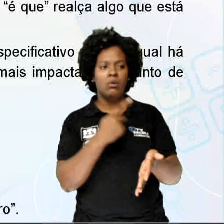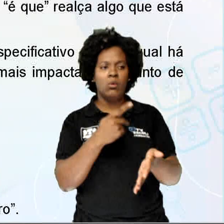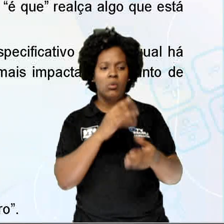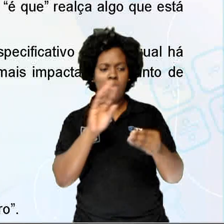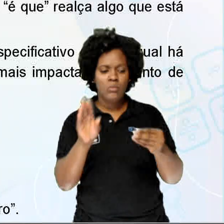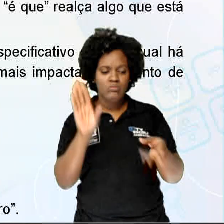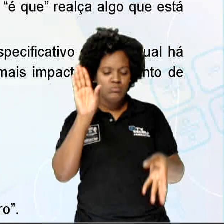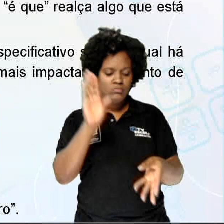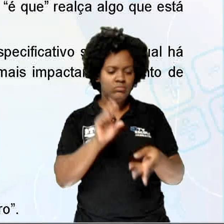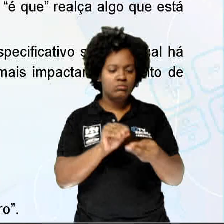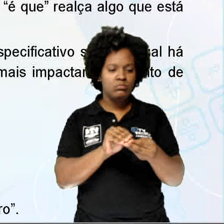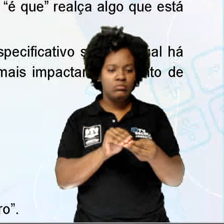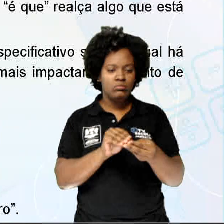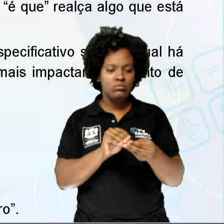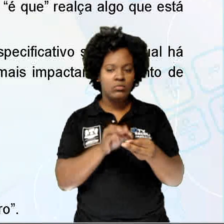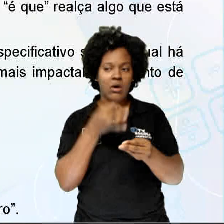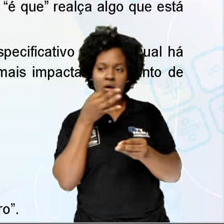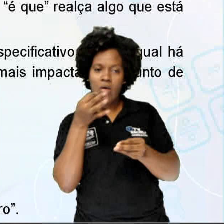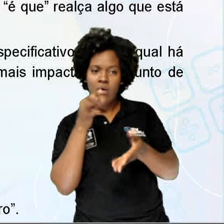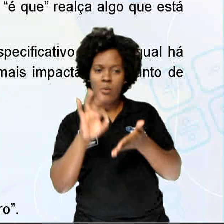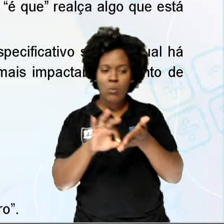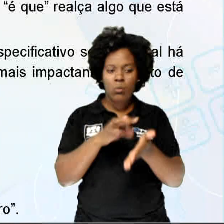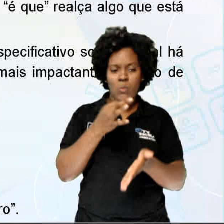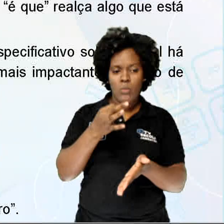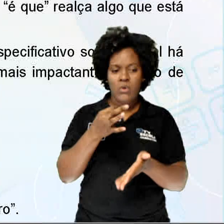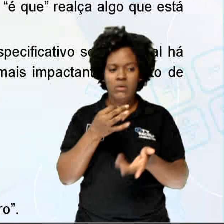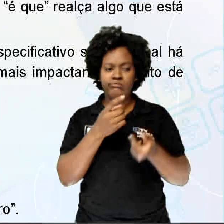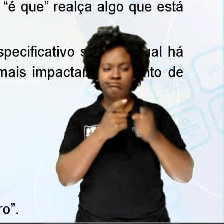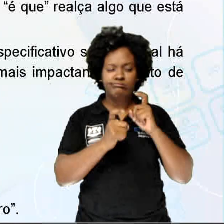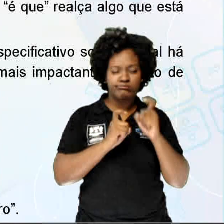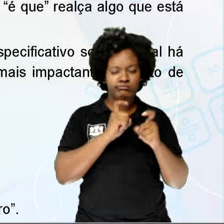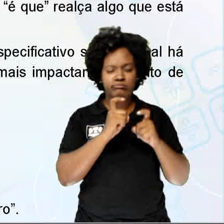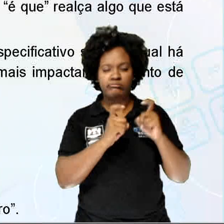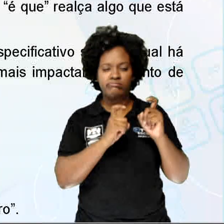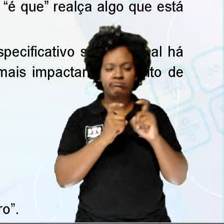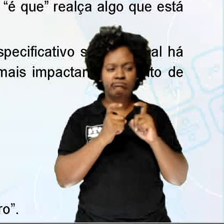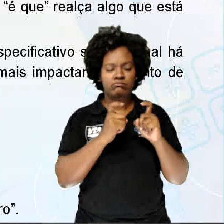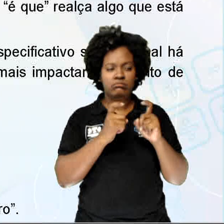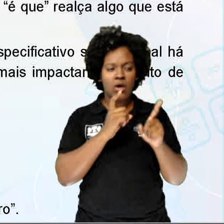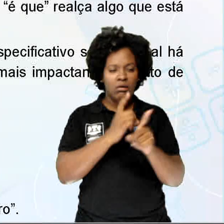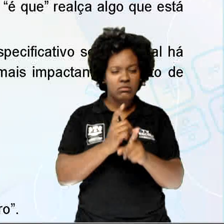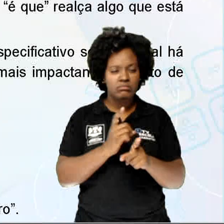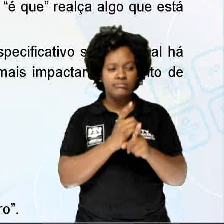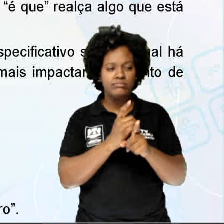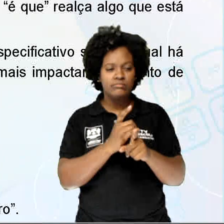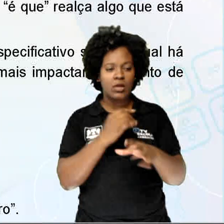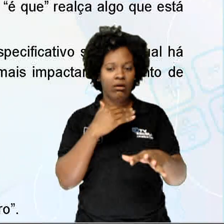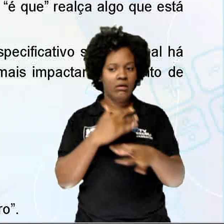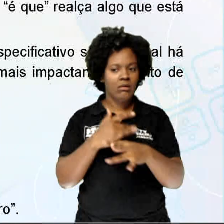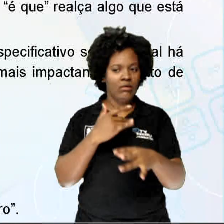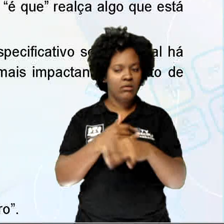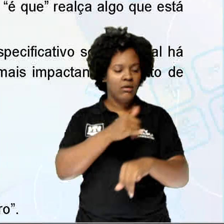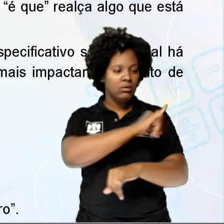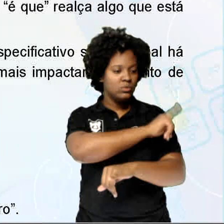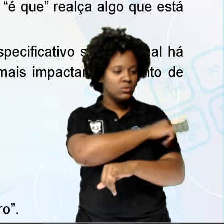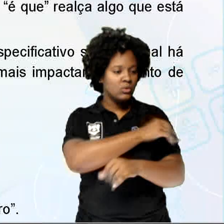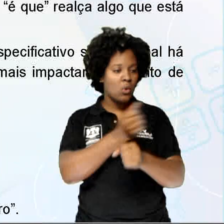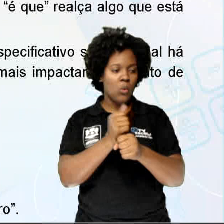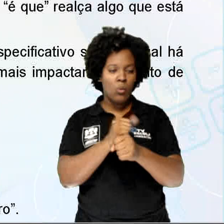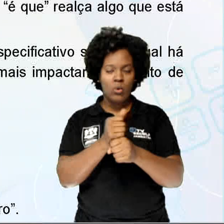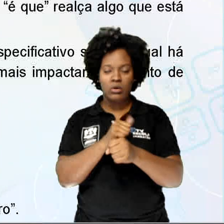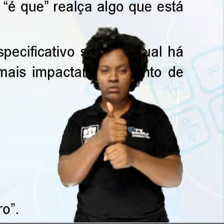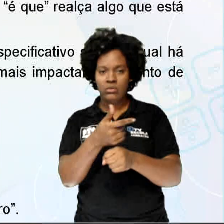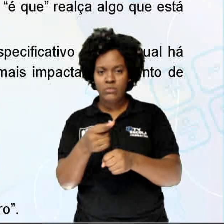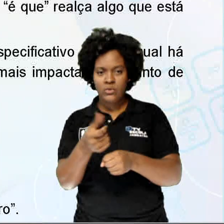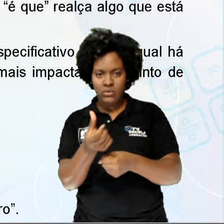resume, segundo o autor, o dilema com o qual se depara a cidade do Rio de Janeiro para 2016,